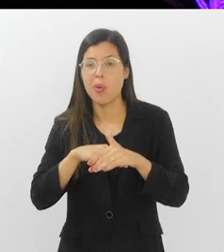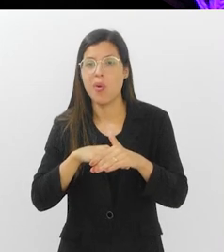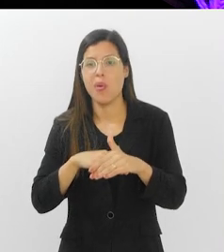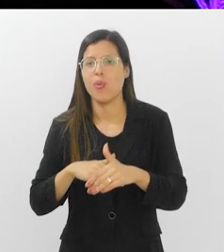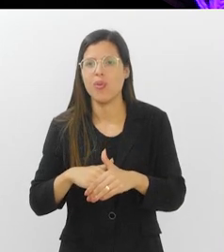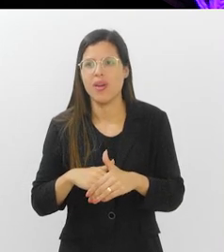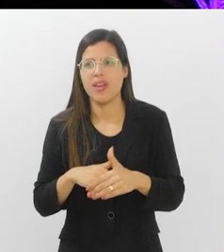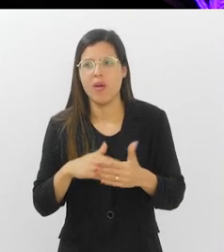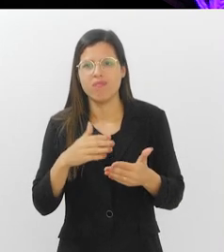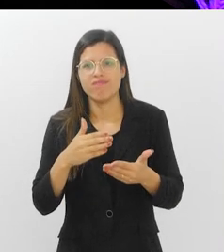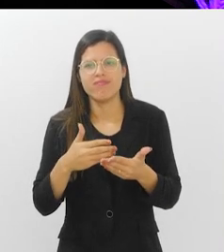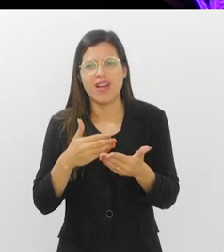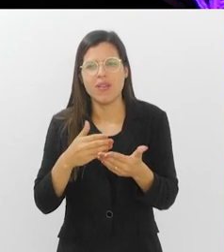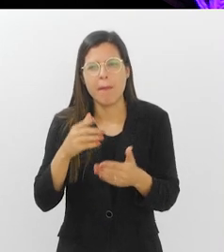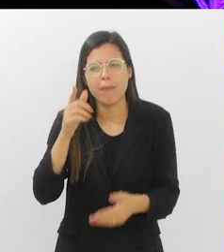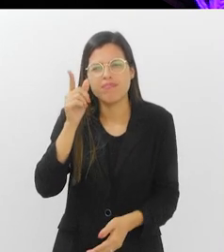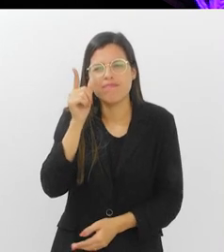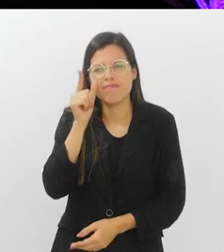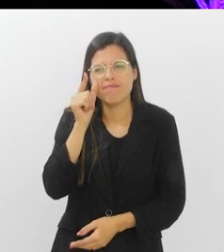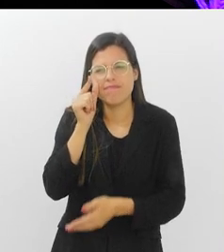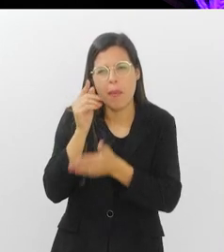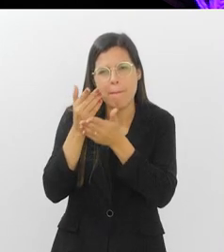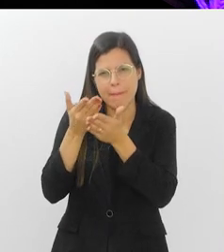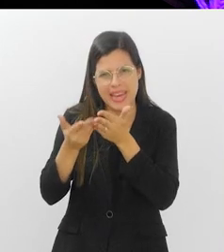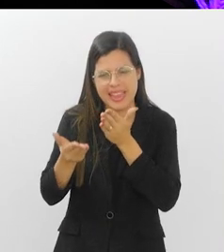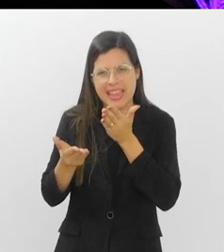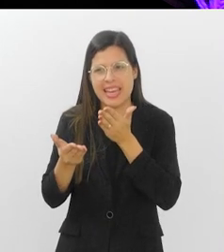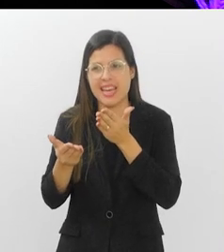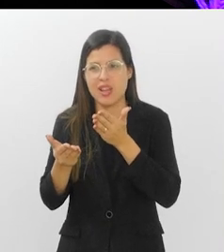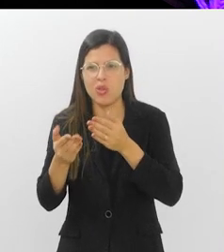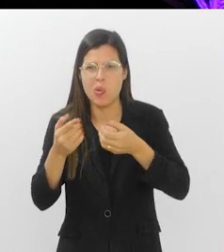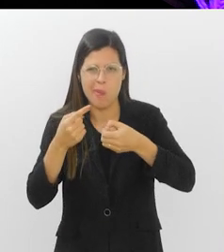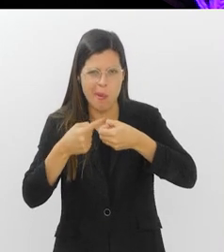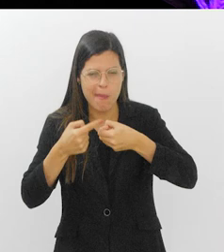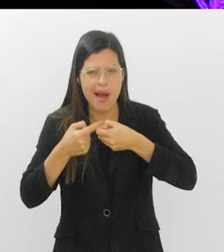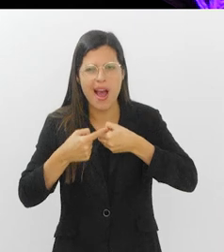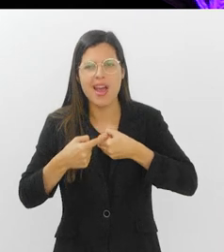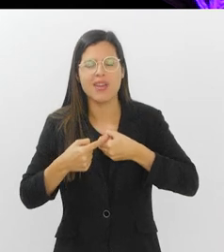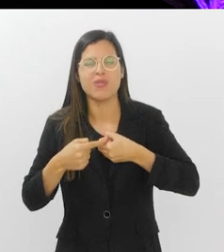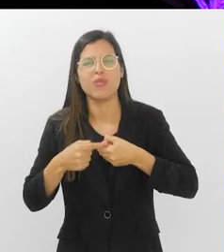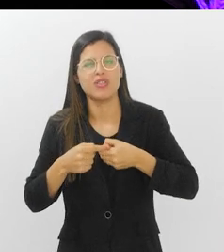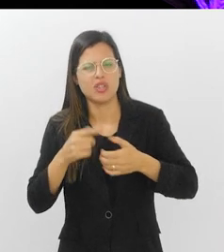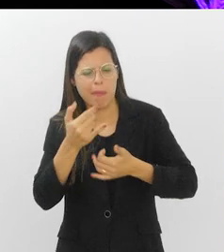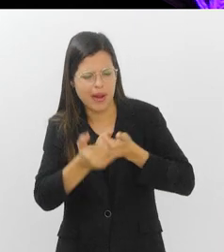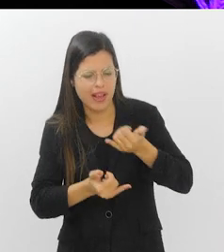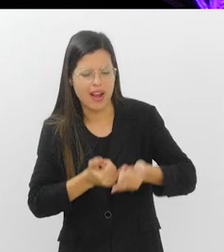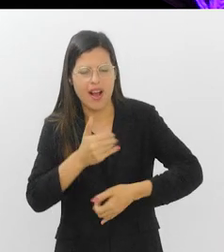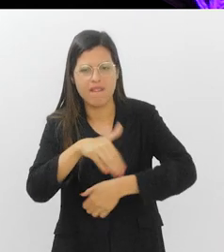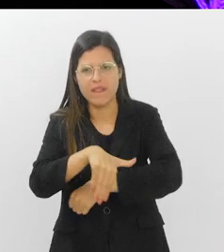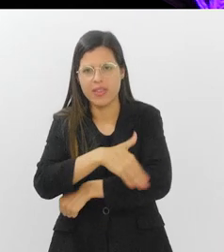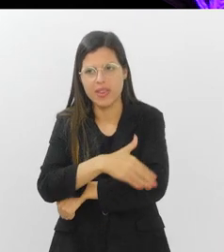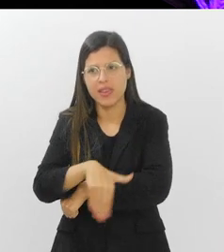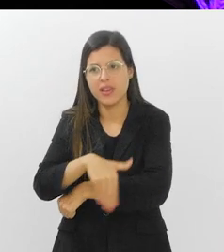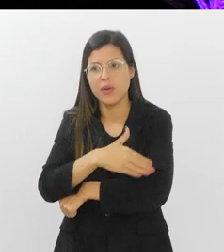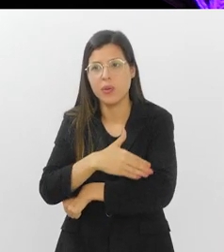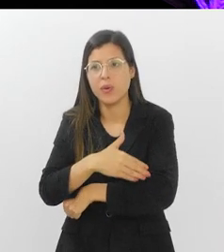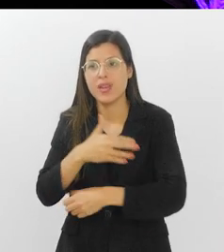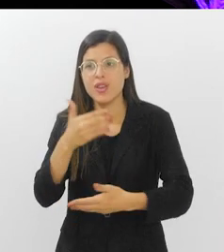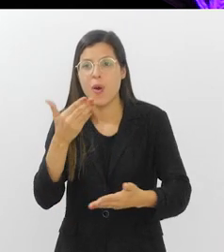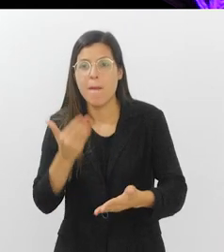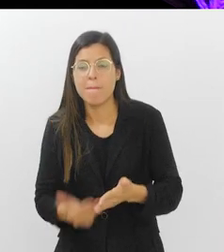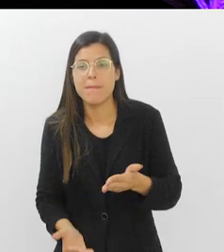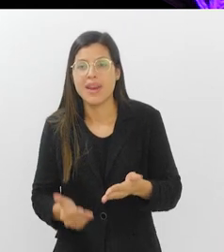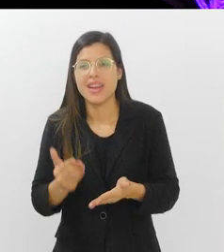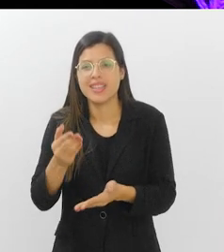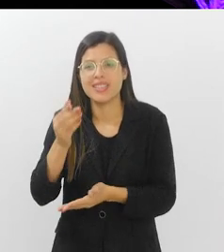inclusive quando tava perdendo a visão né lá no meu bairro a gente jogava bola na rua eh e aí eu eu quando eu